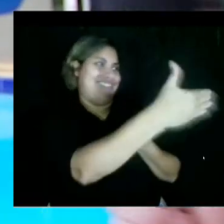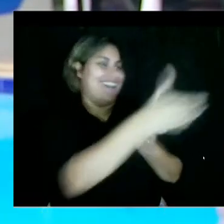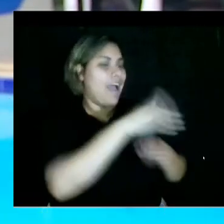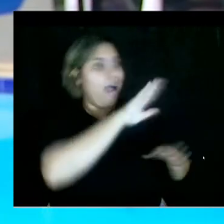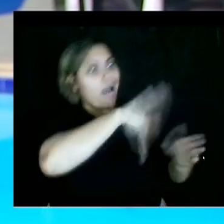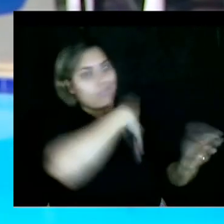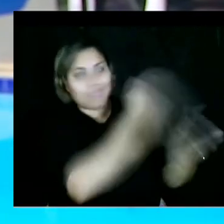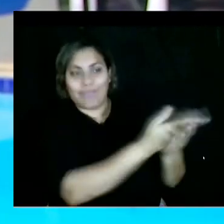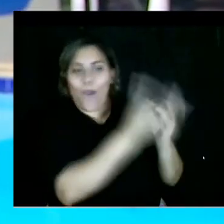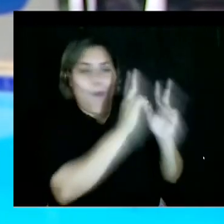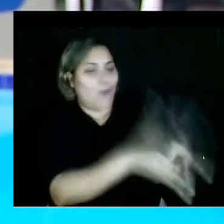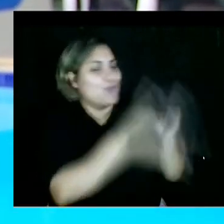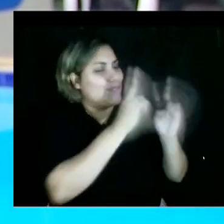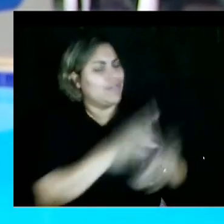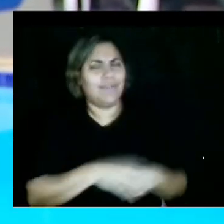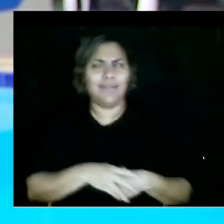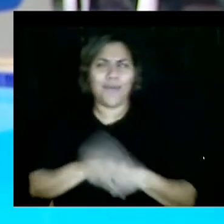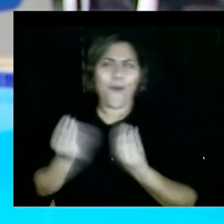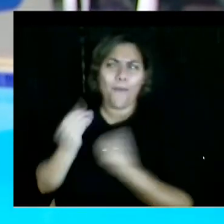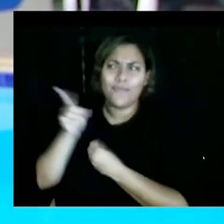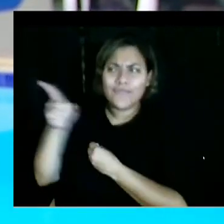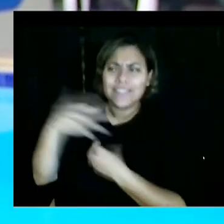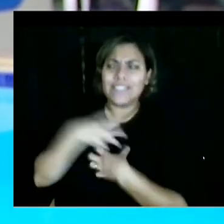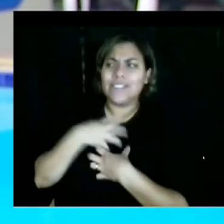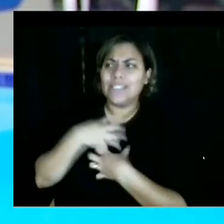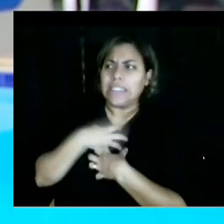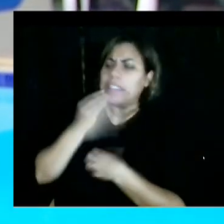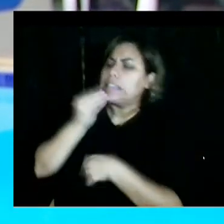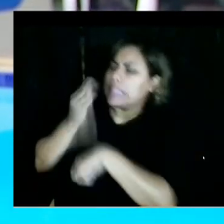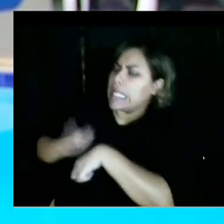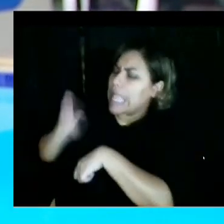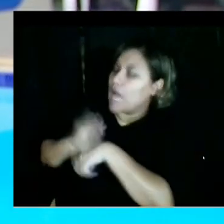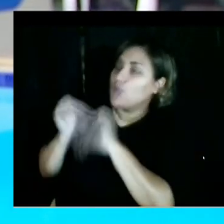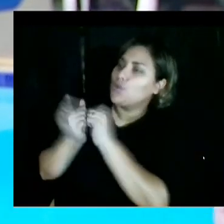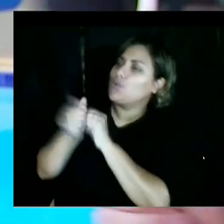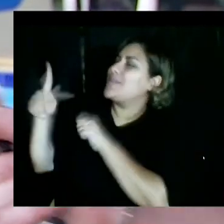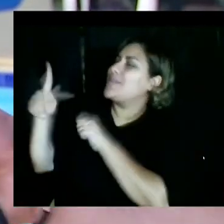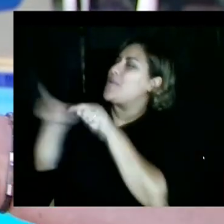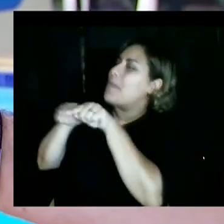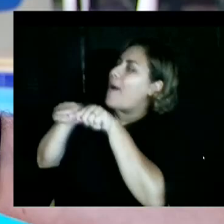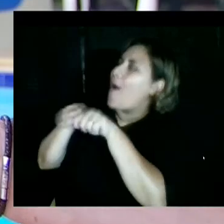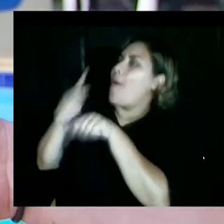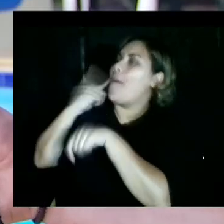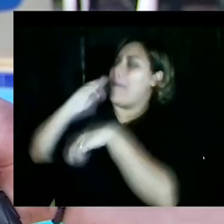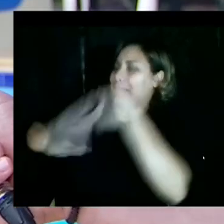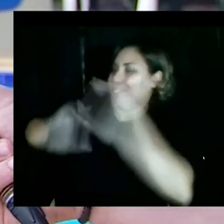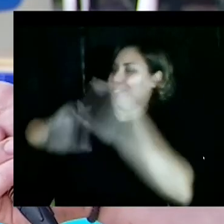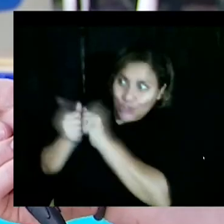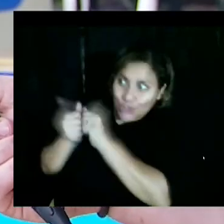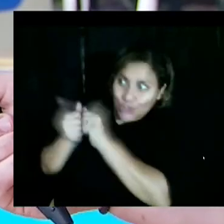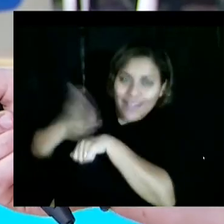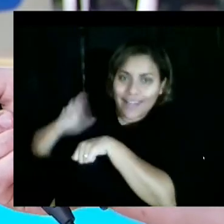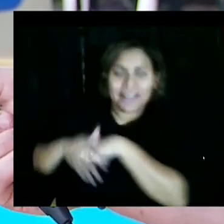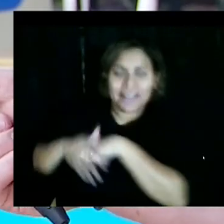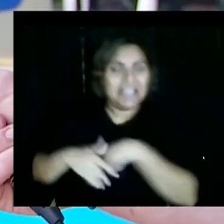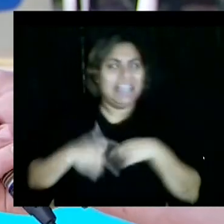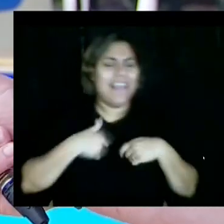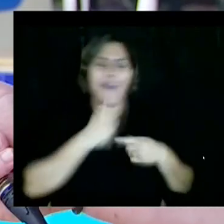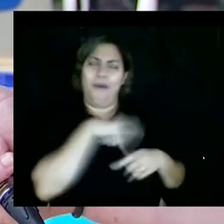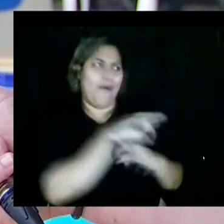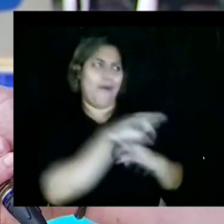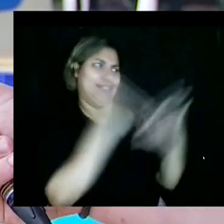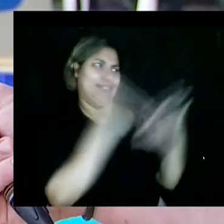E como que é pra você treinar com seu irmão, praticar com seu irmão os saltos ornamentais? É ótimo, ele me ajuda, dá